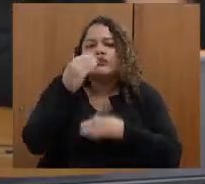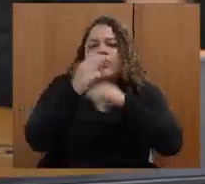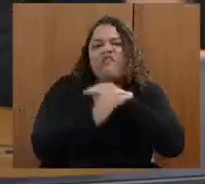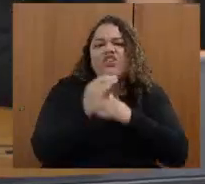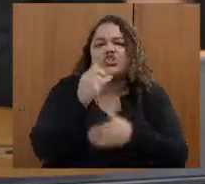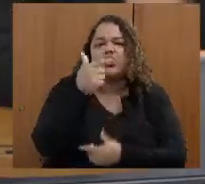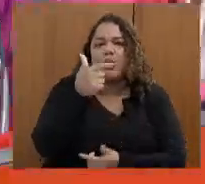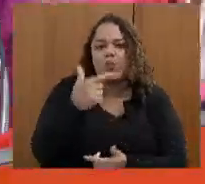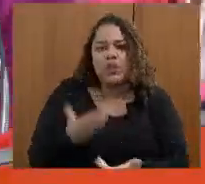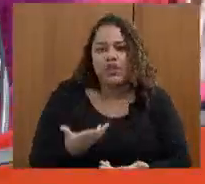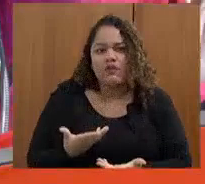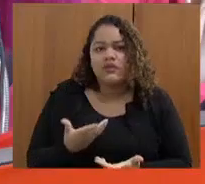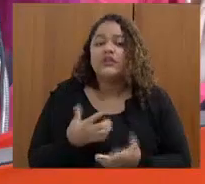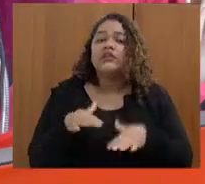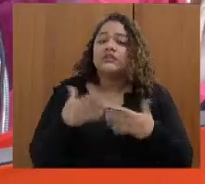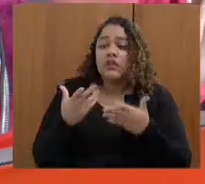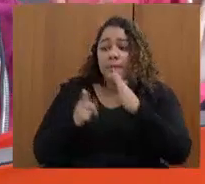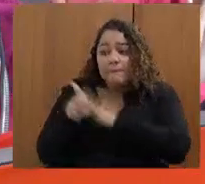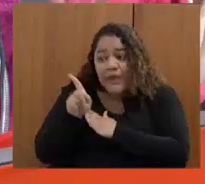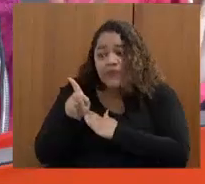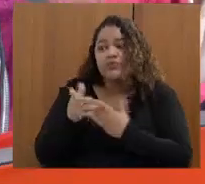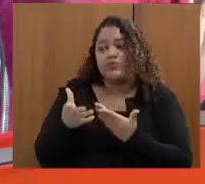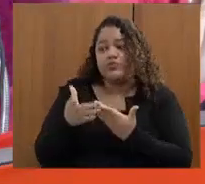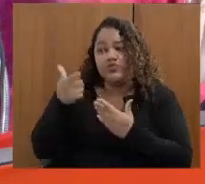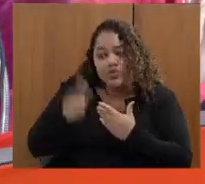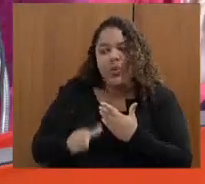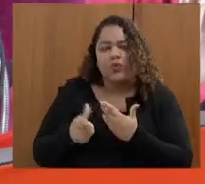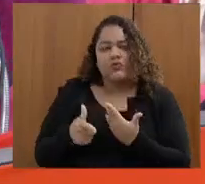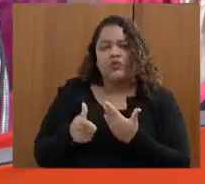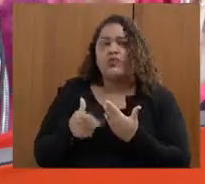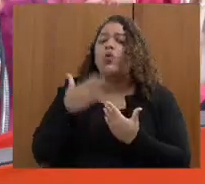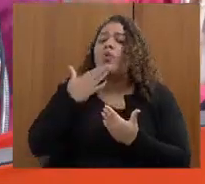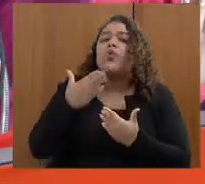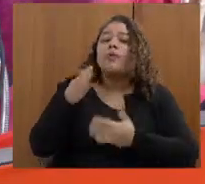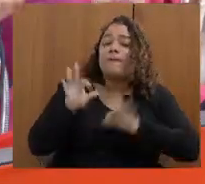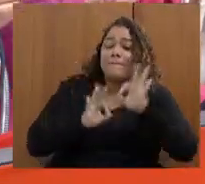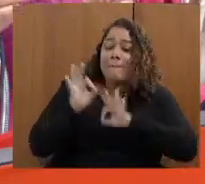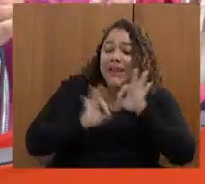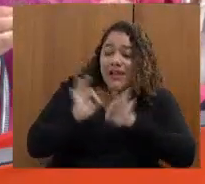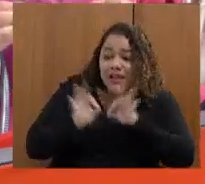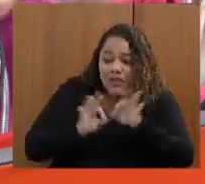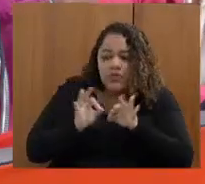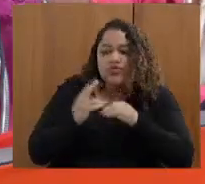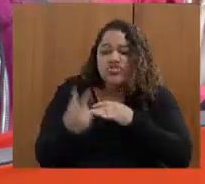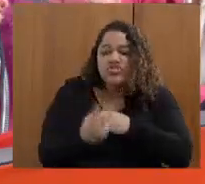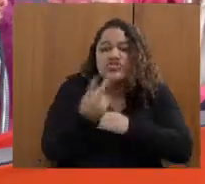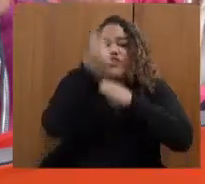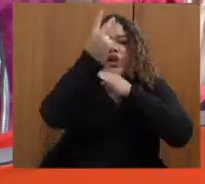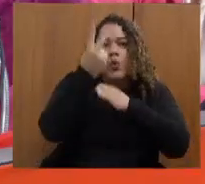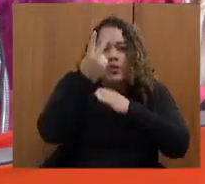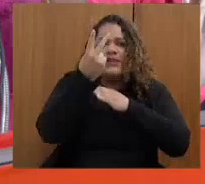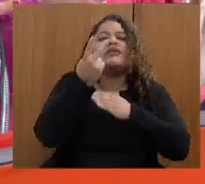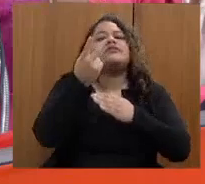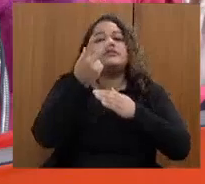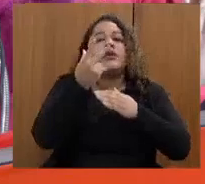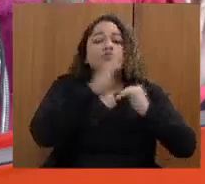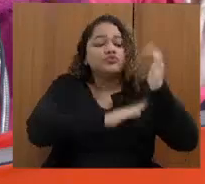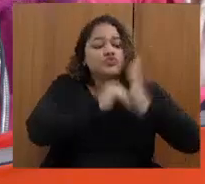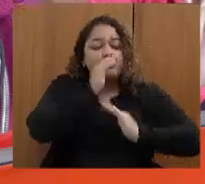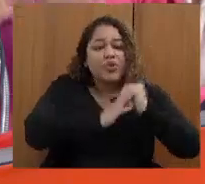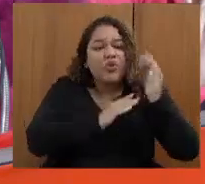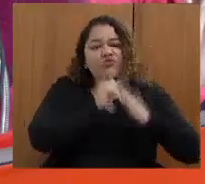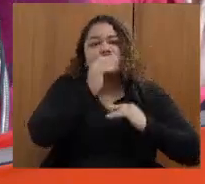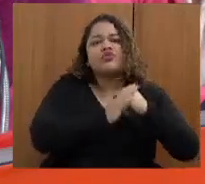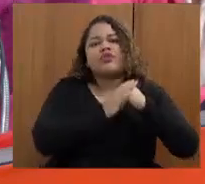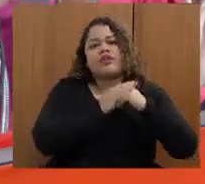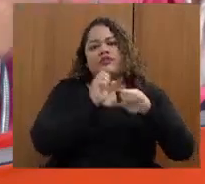objetiva para você Qual é o plano de valorização dos profissionais da educação considerando que